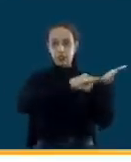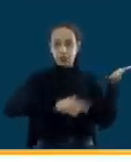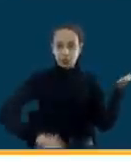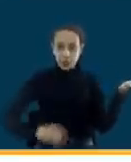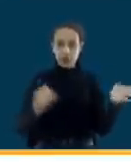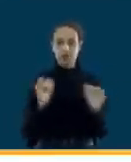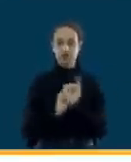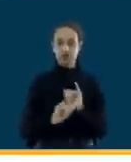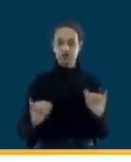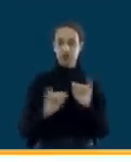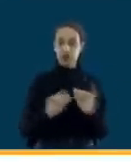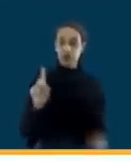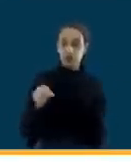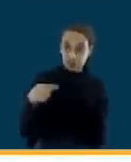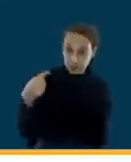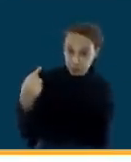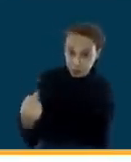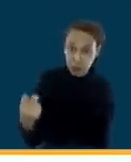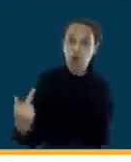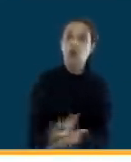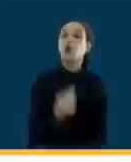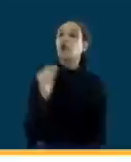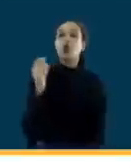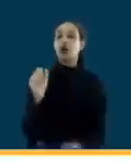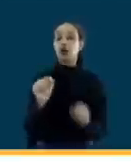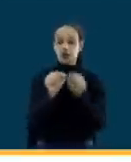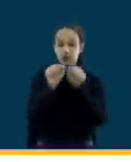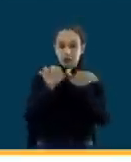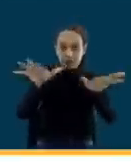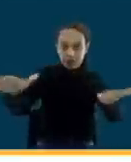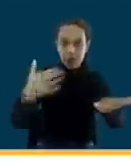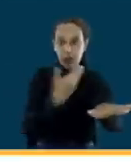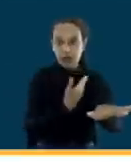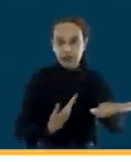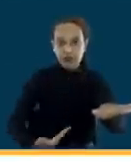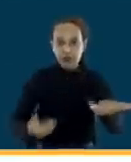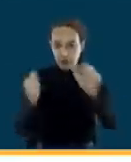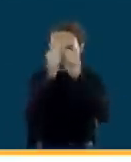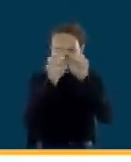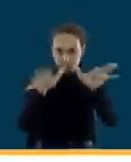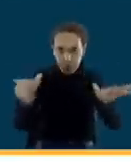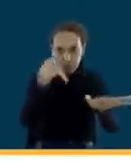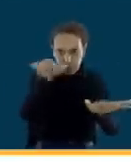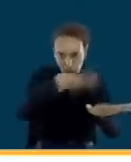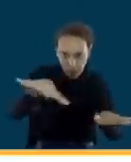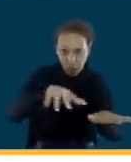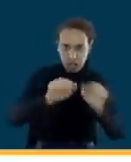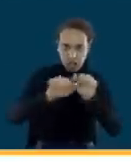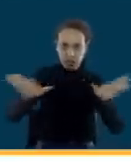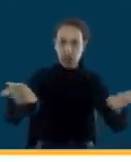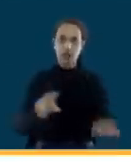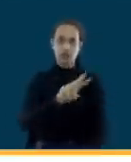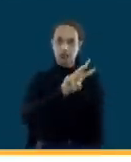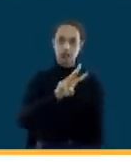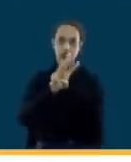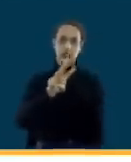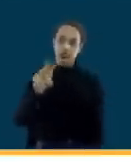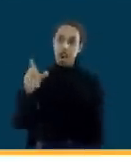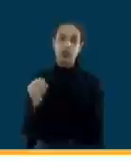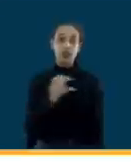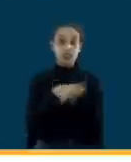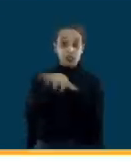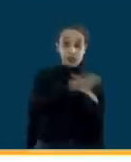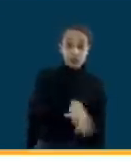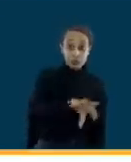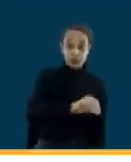que depois, gente, serão compartilhadas publicamente, muito importante dizer isso, né? Toda essa informação será disponibilizada, e todo esse é um conhecimento que está